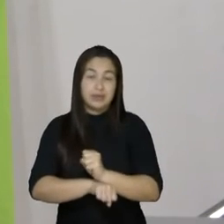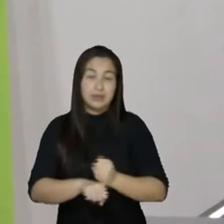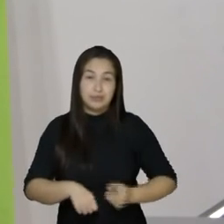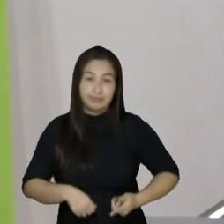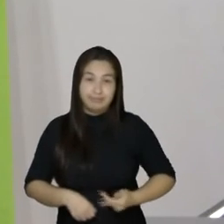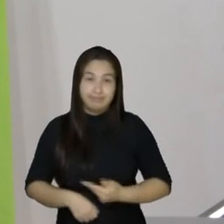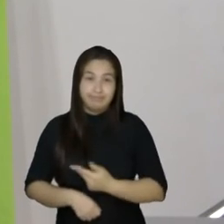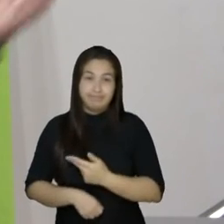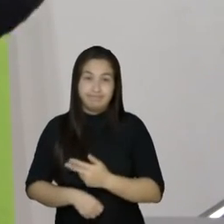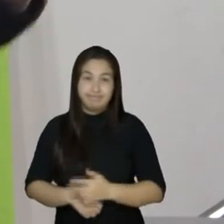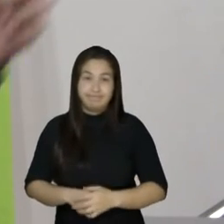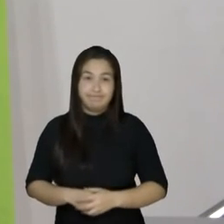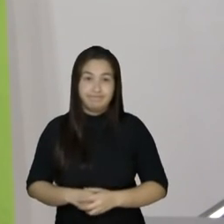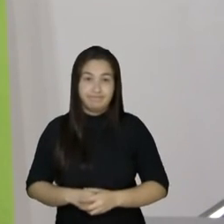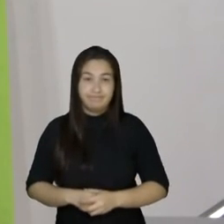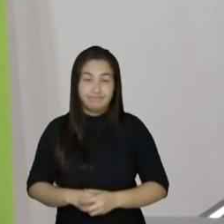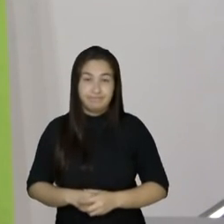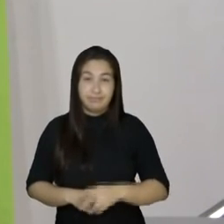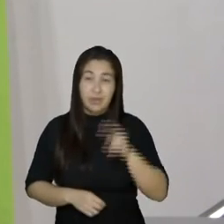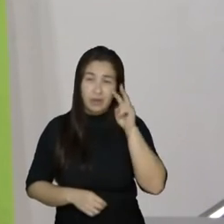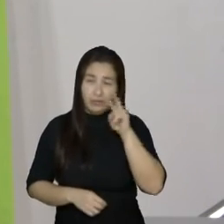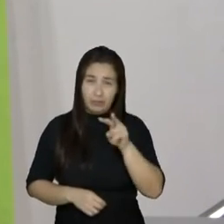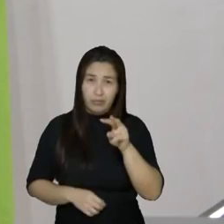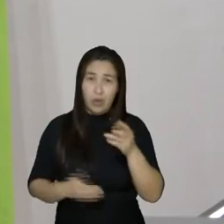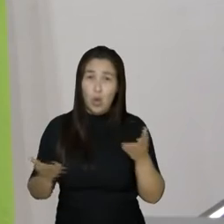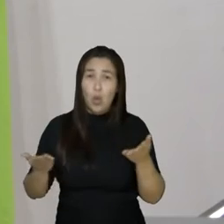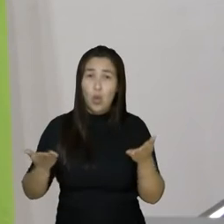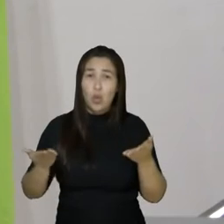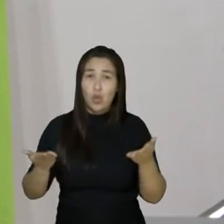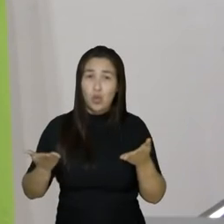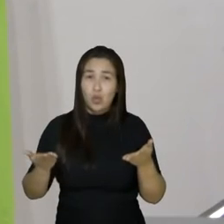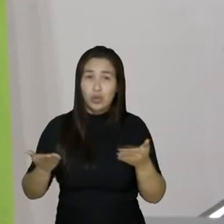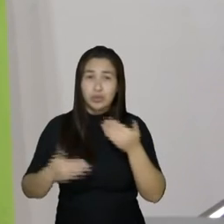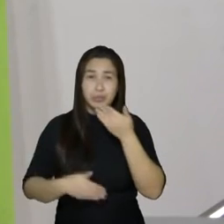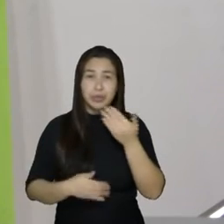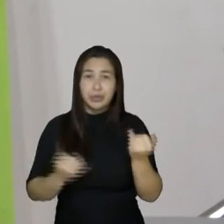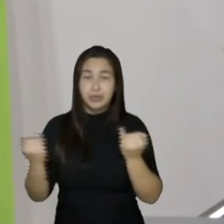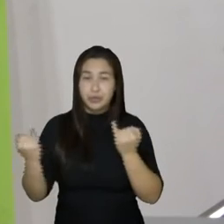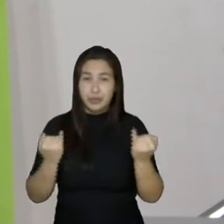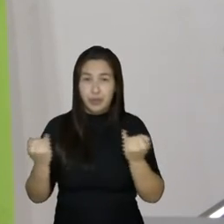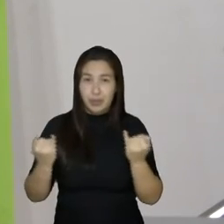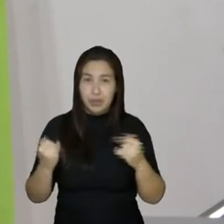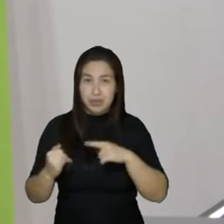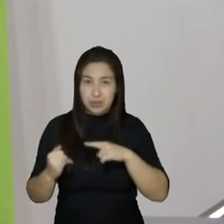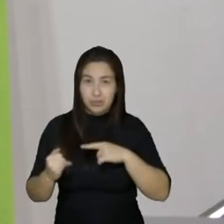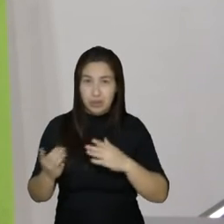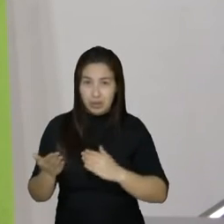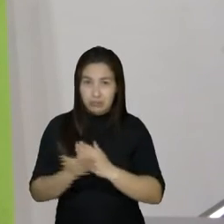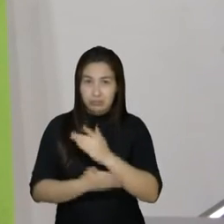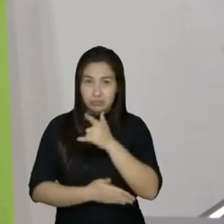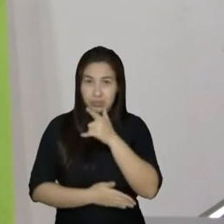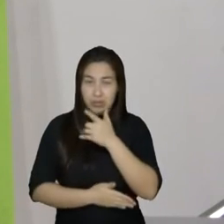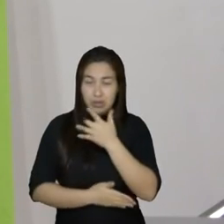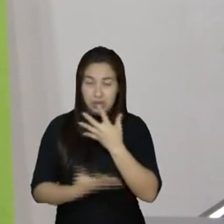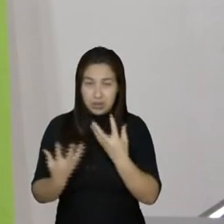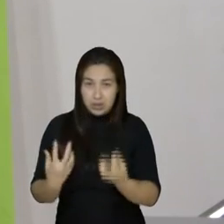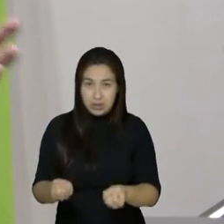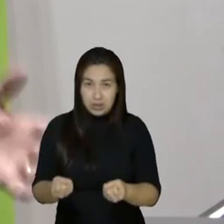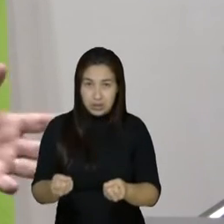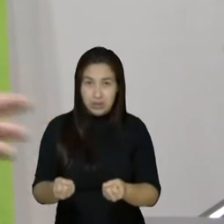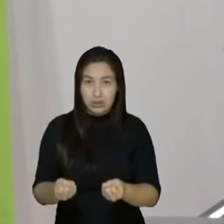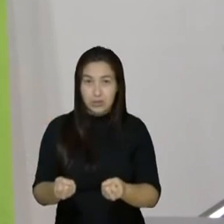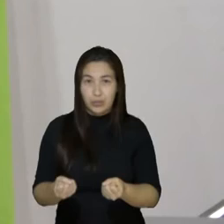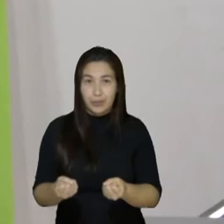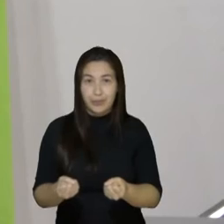eletiva. Vi que passou hoje aí nos pedidos de informação uma,